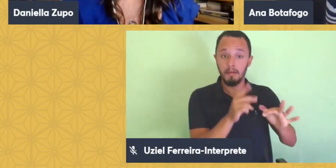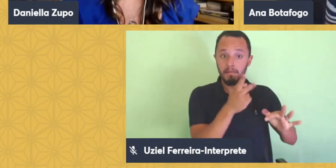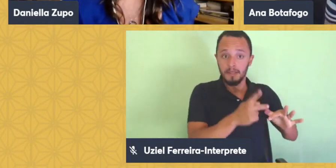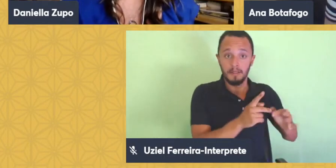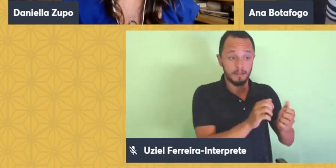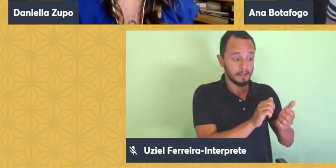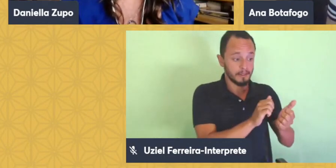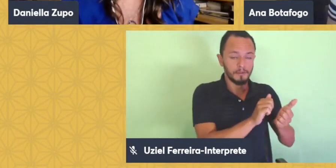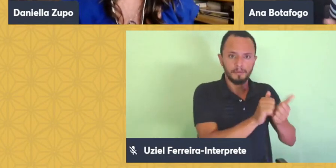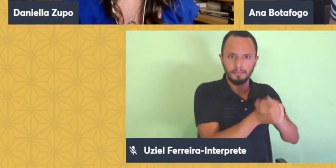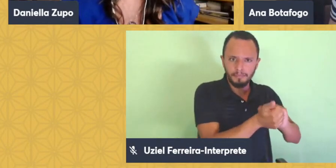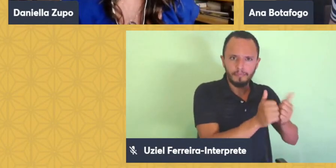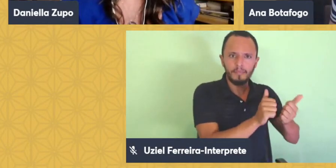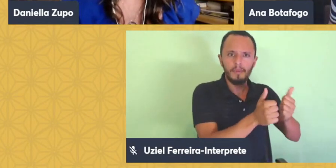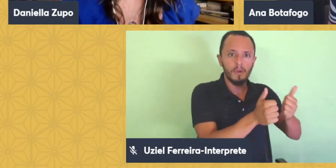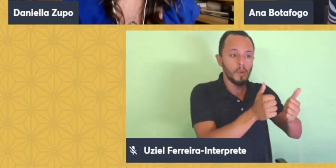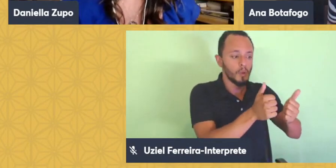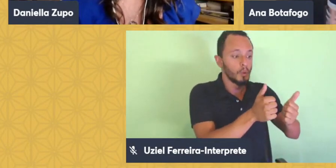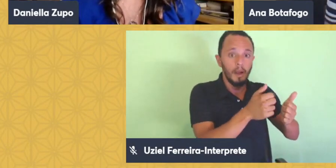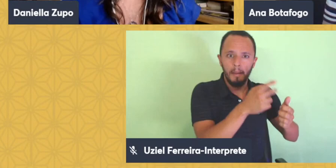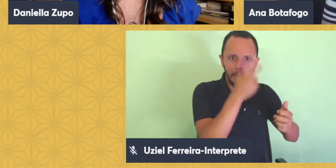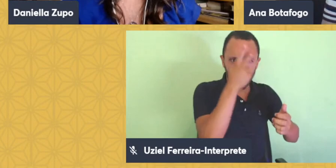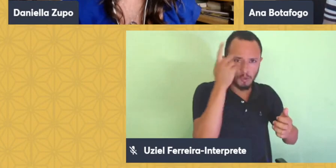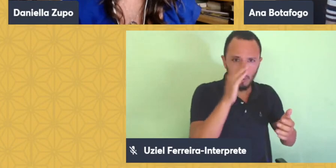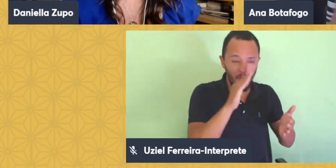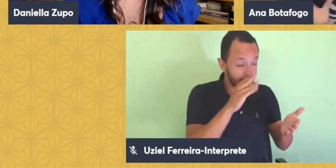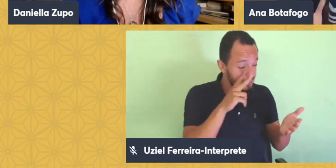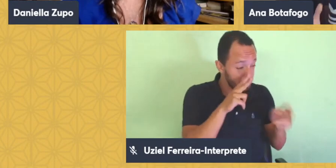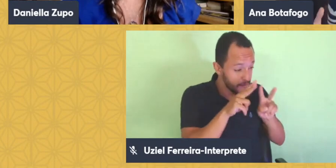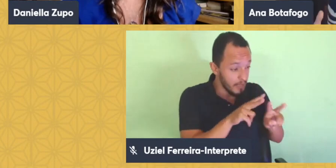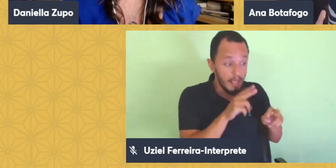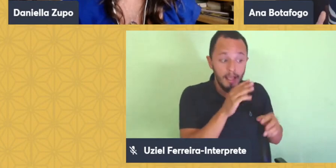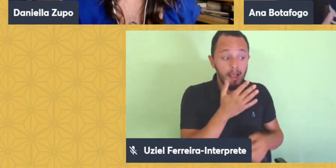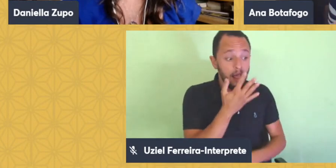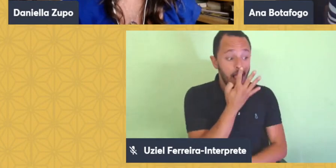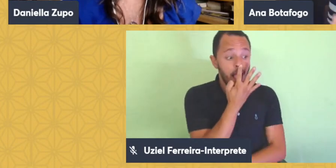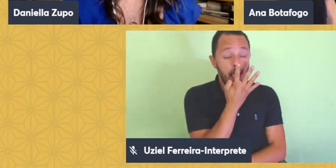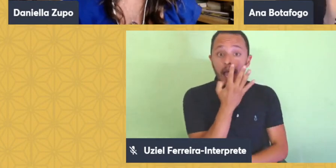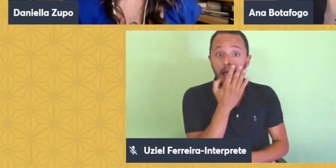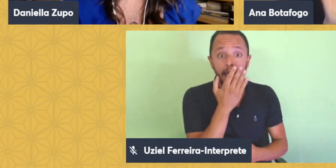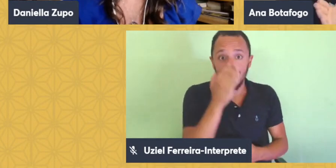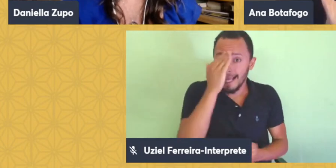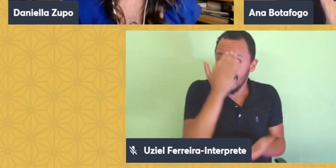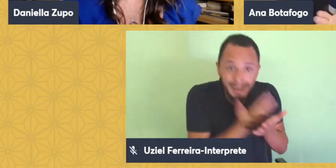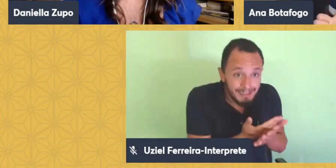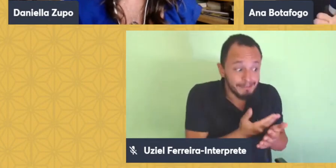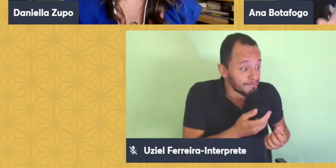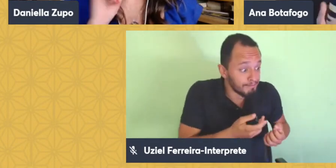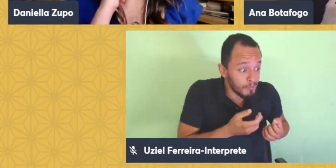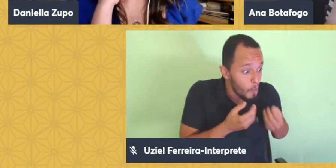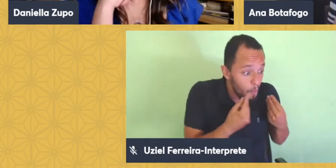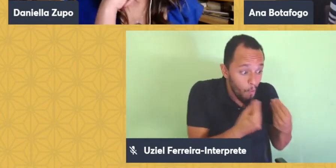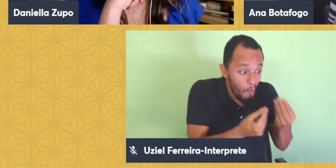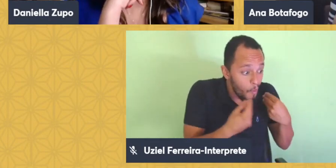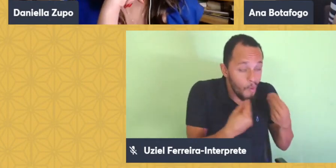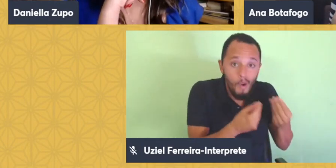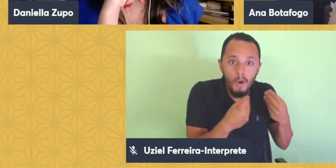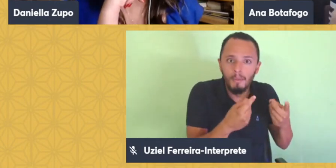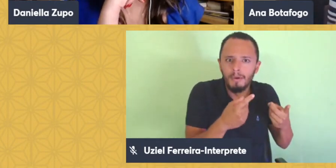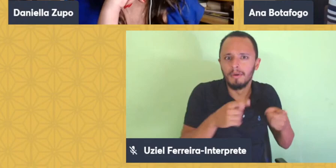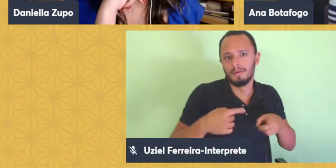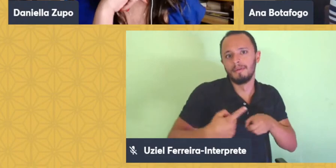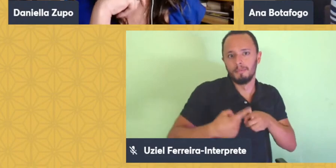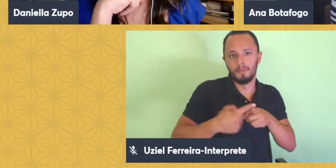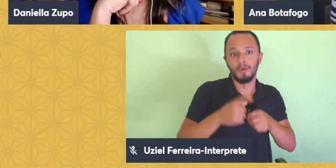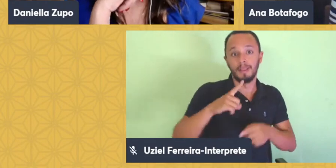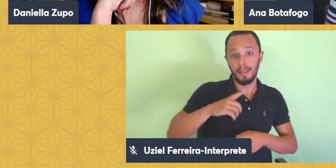atletas é inacreditável às vezes mesmo é muito emocionante porque a determinação dele se a nossa